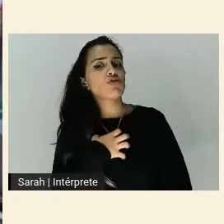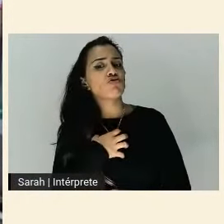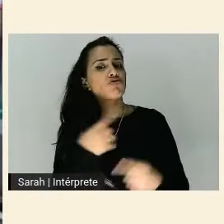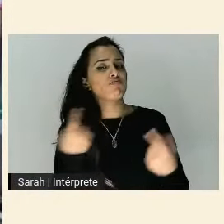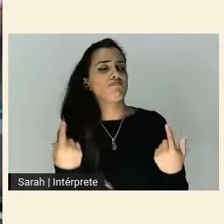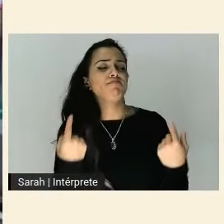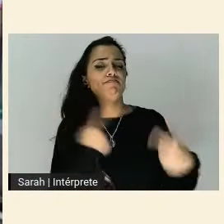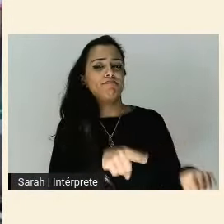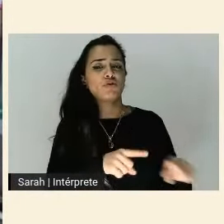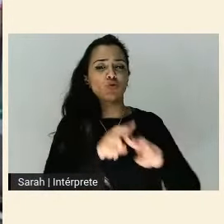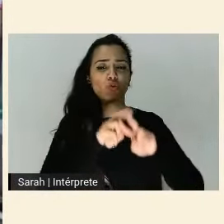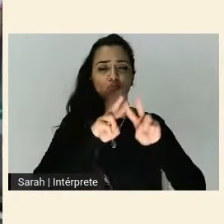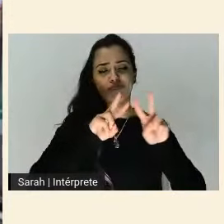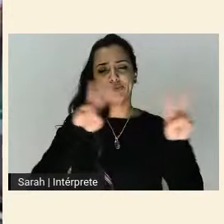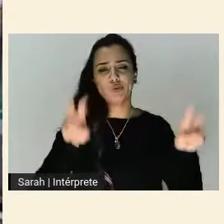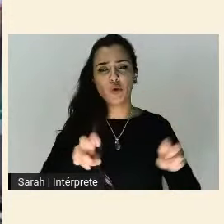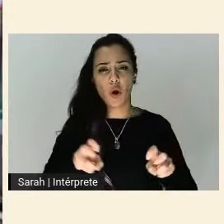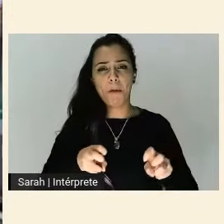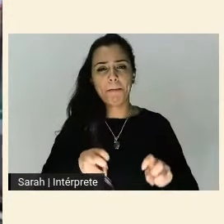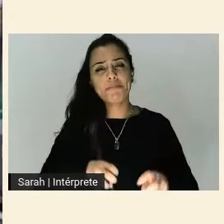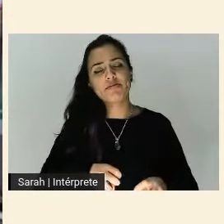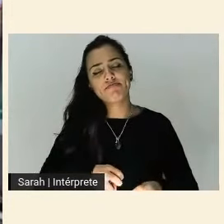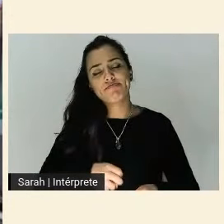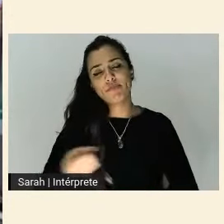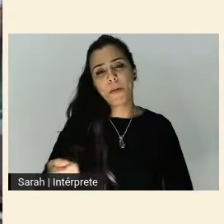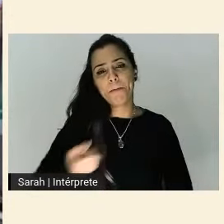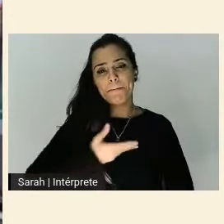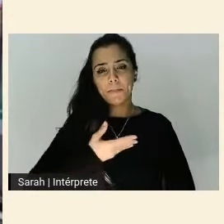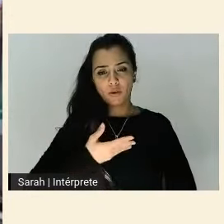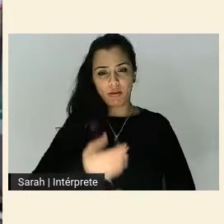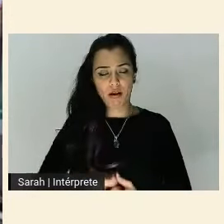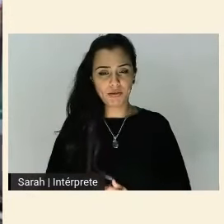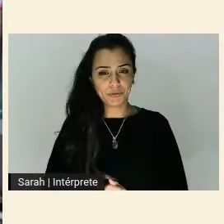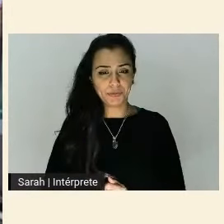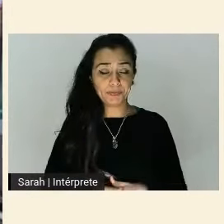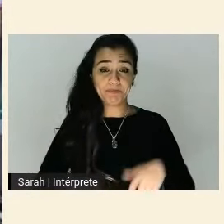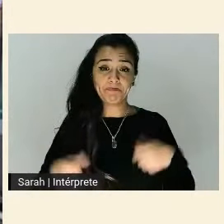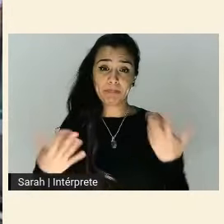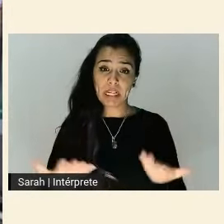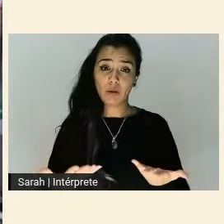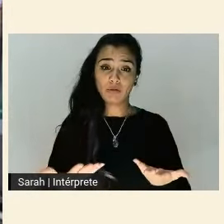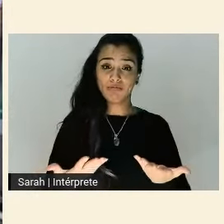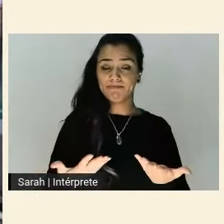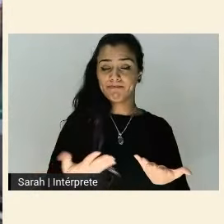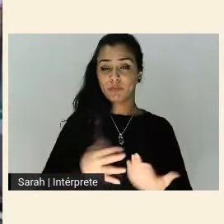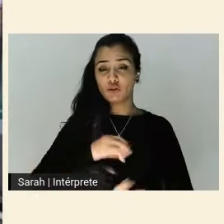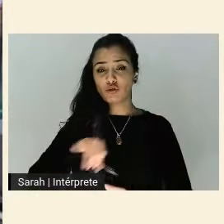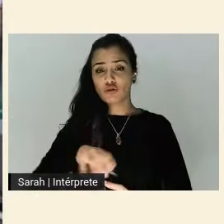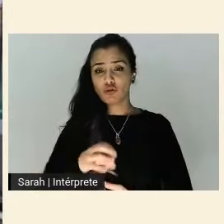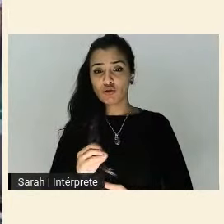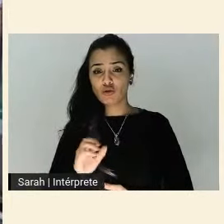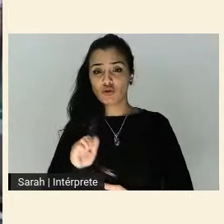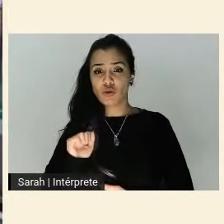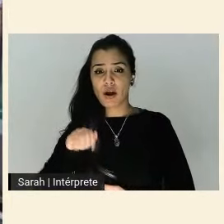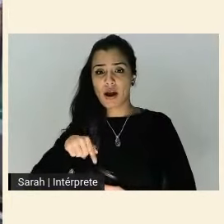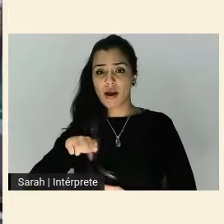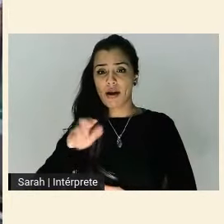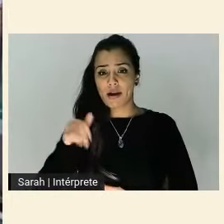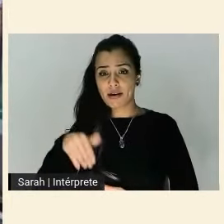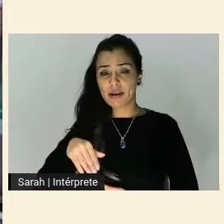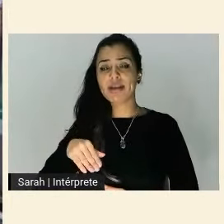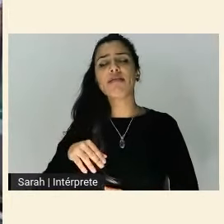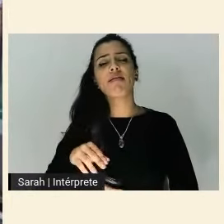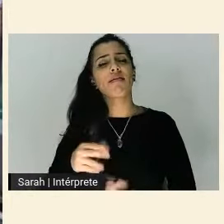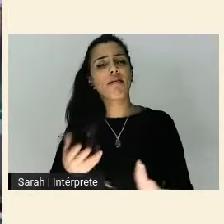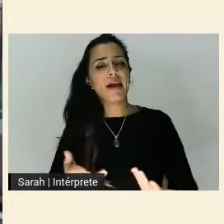espírito moderno. Tá? Então, de uma certa forma, Joaquim Nojosa vai,